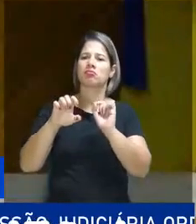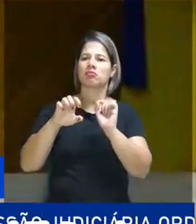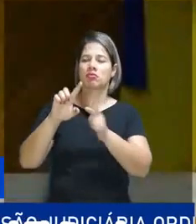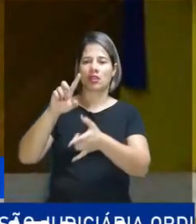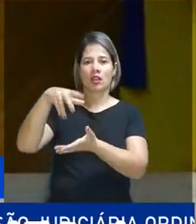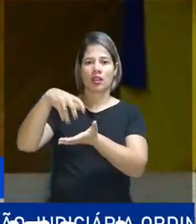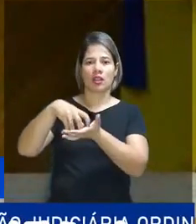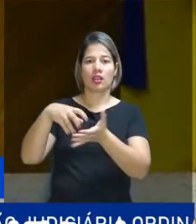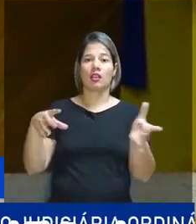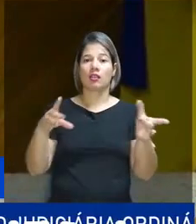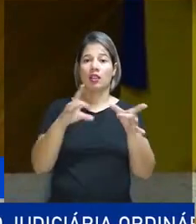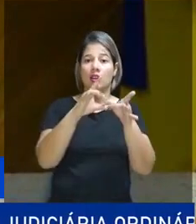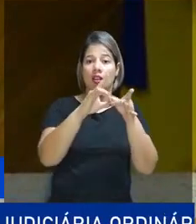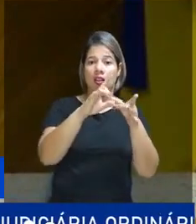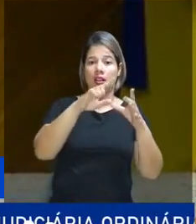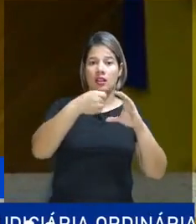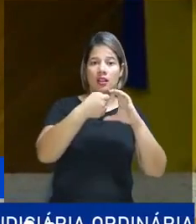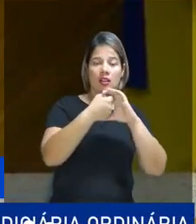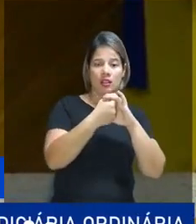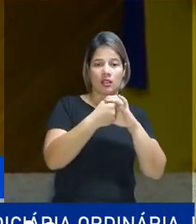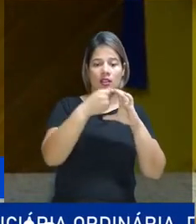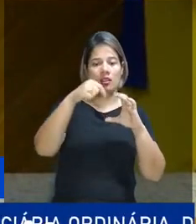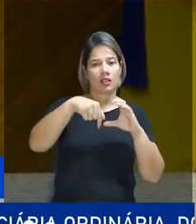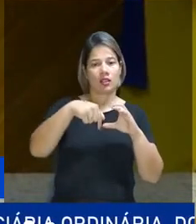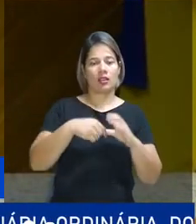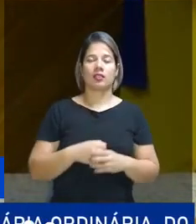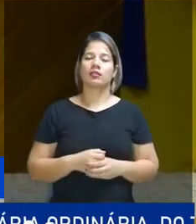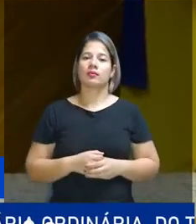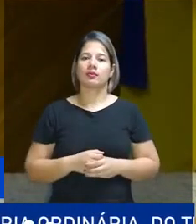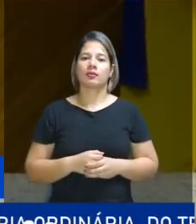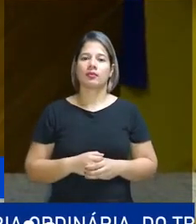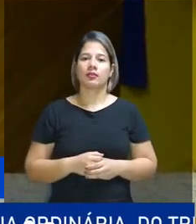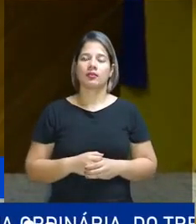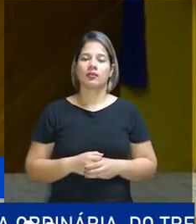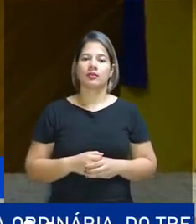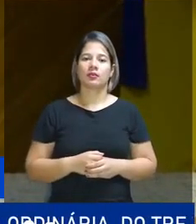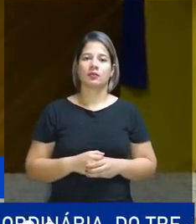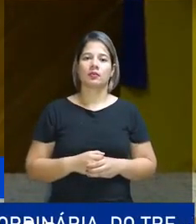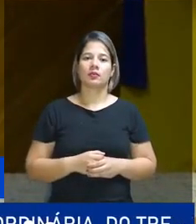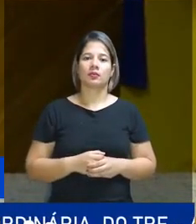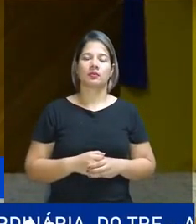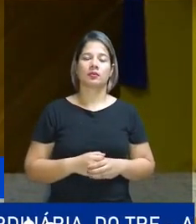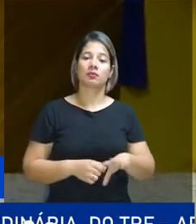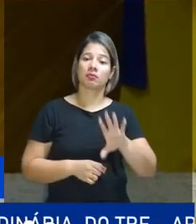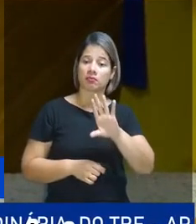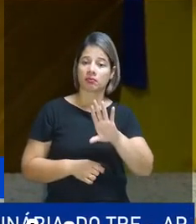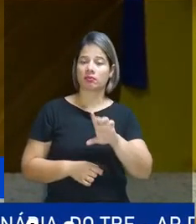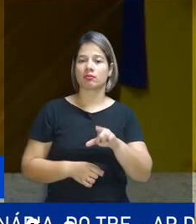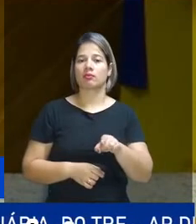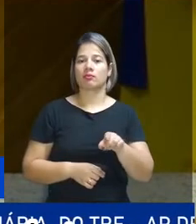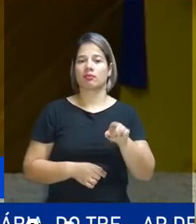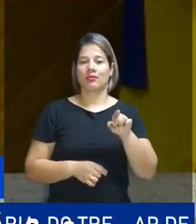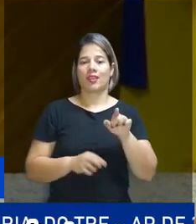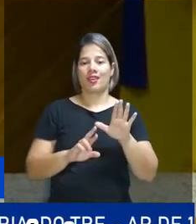ao Tribunal Regional Eleitoral. Foco no desembargador, presidente do TRE, João Lages. O relator